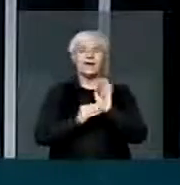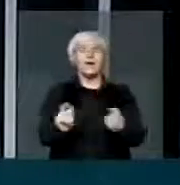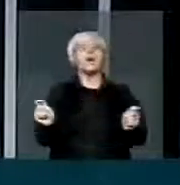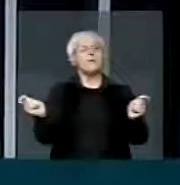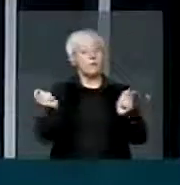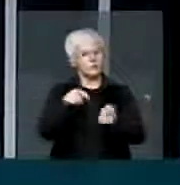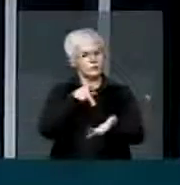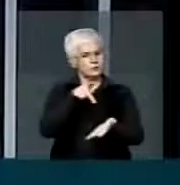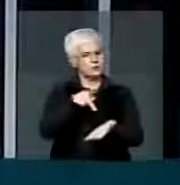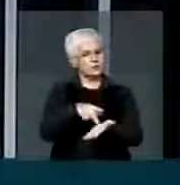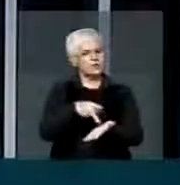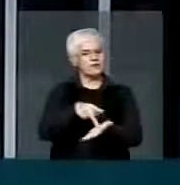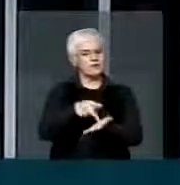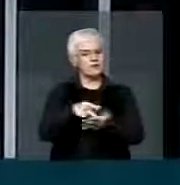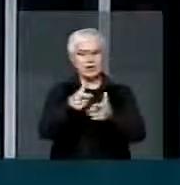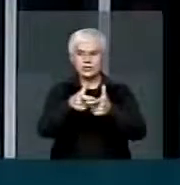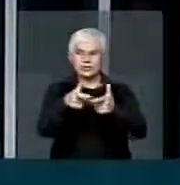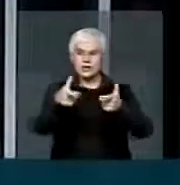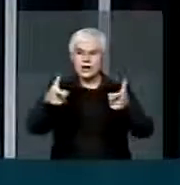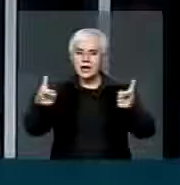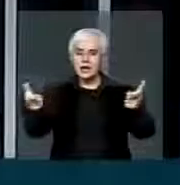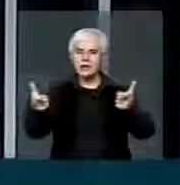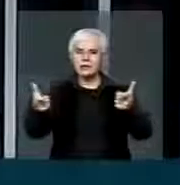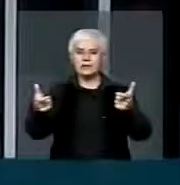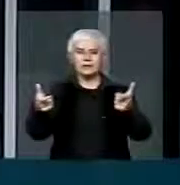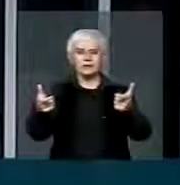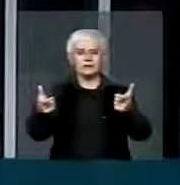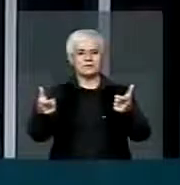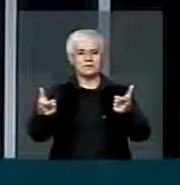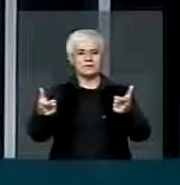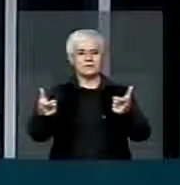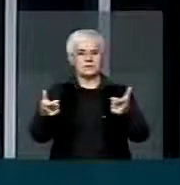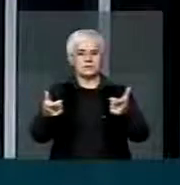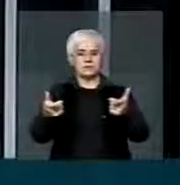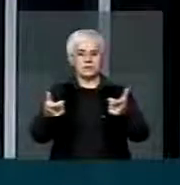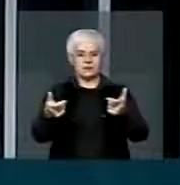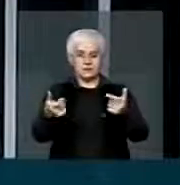possibilidade concreta de ampliação, não só da